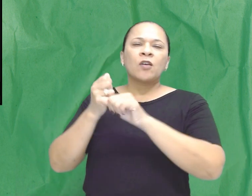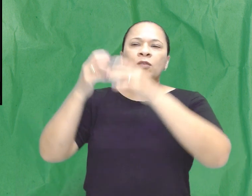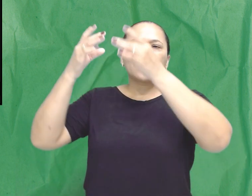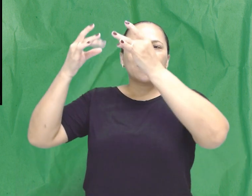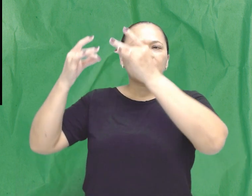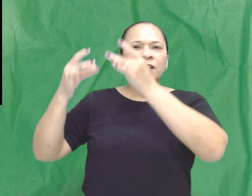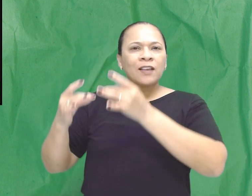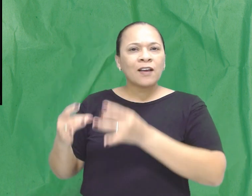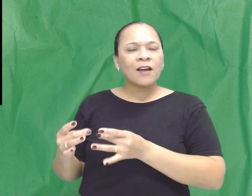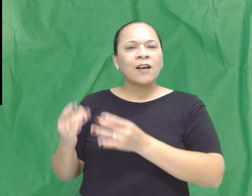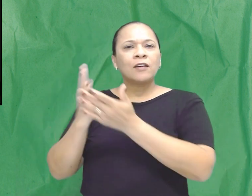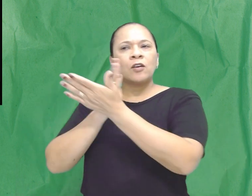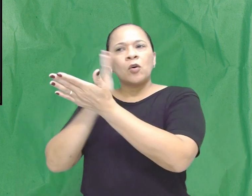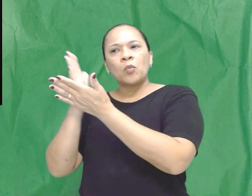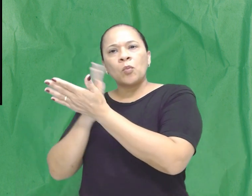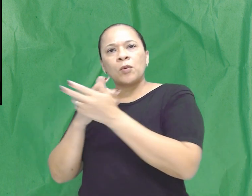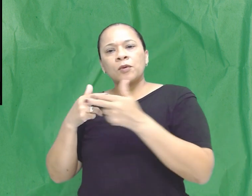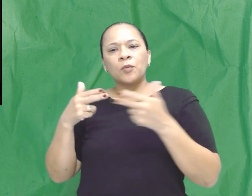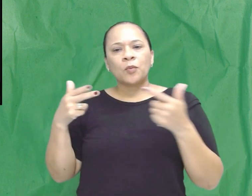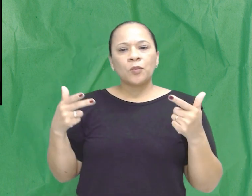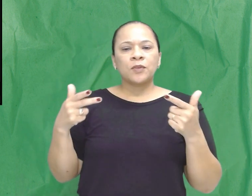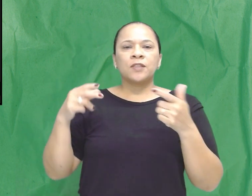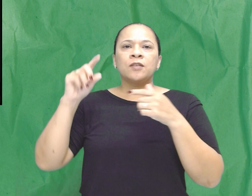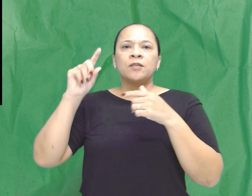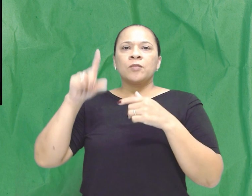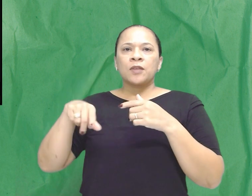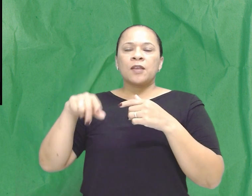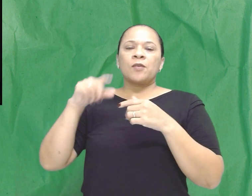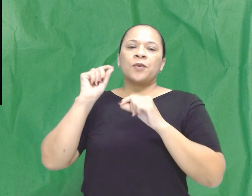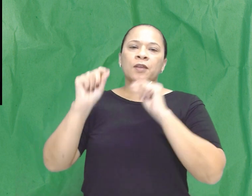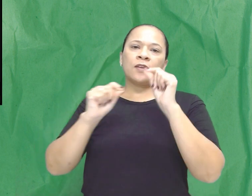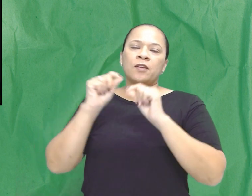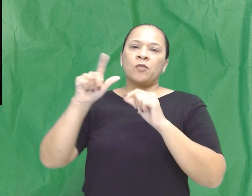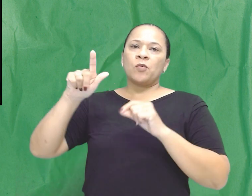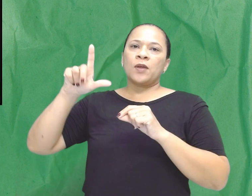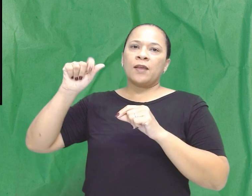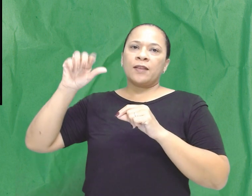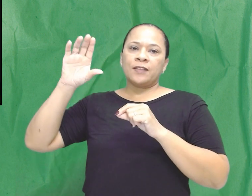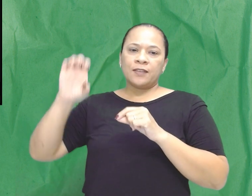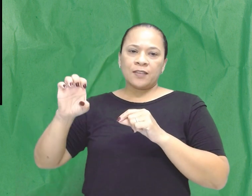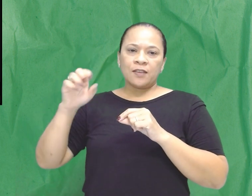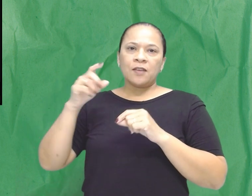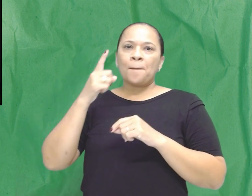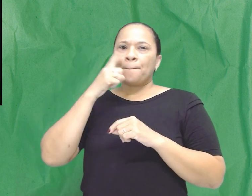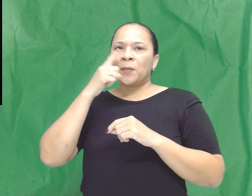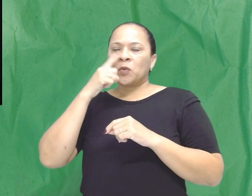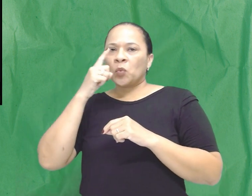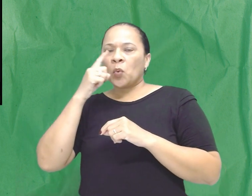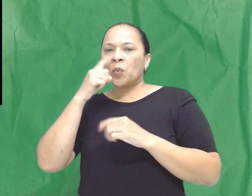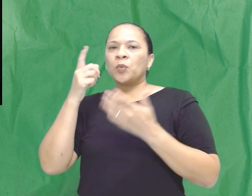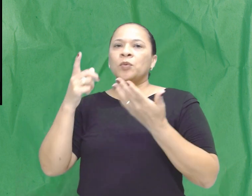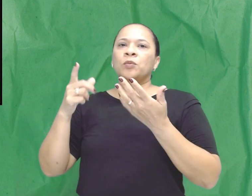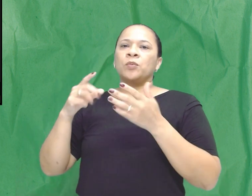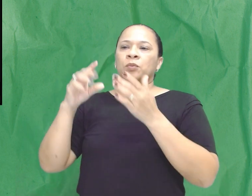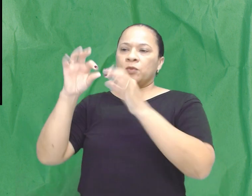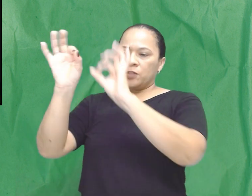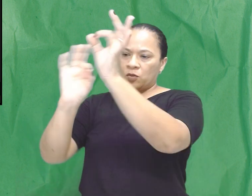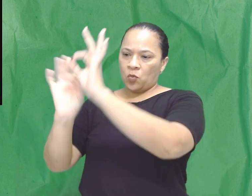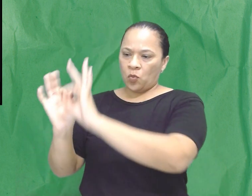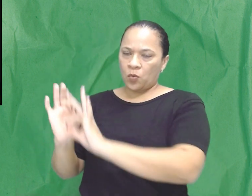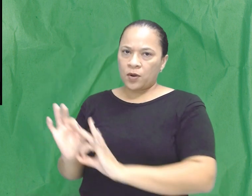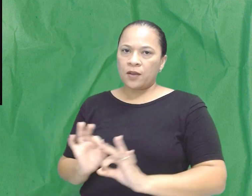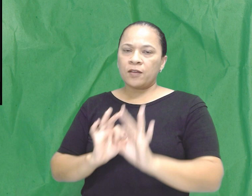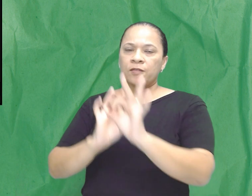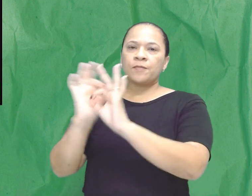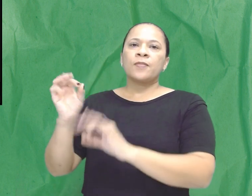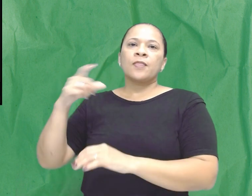mínimos detalhes quando a gente está trabalhando com glacê e com biscoitos decorados. E a gente finaliza a nossa segunda semana falando